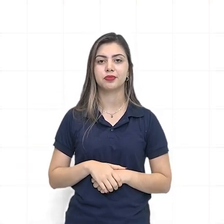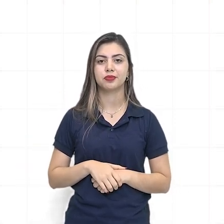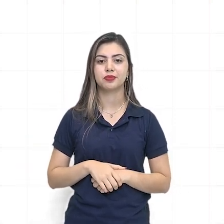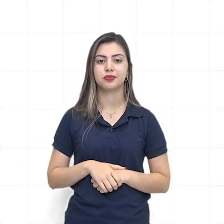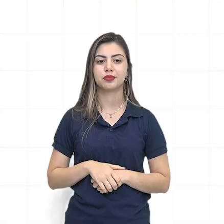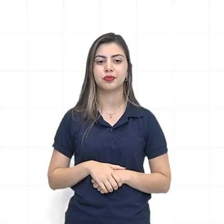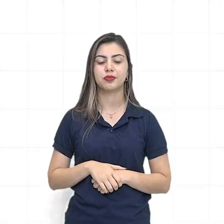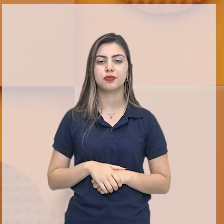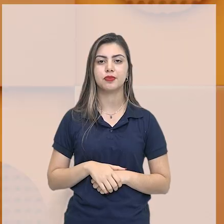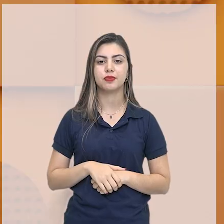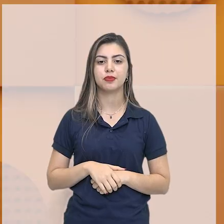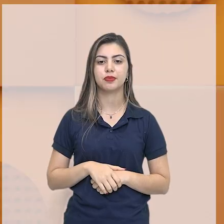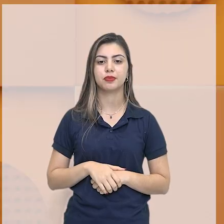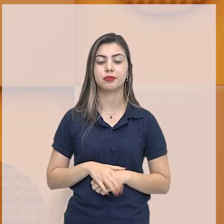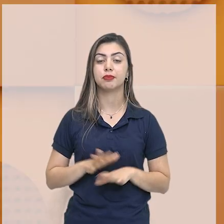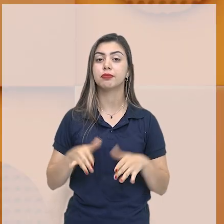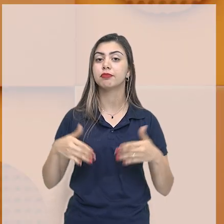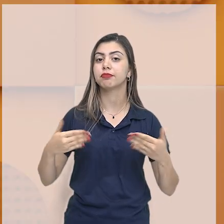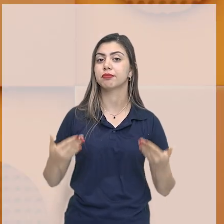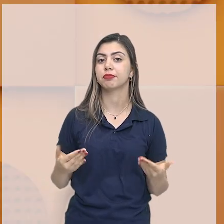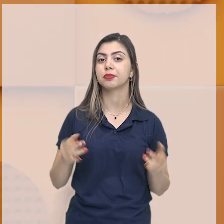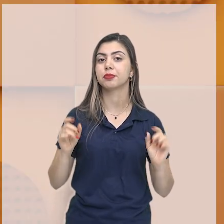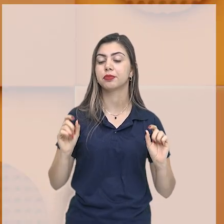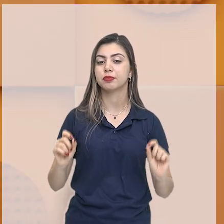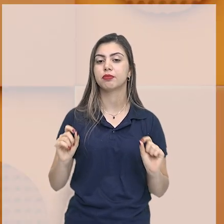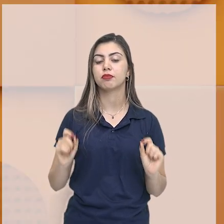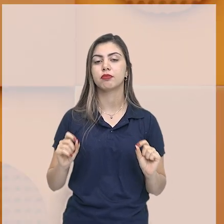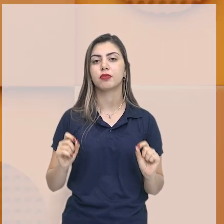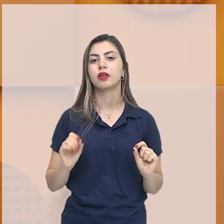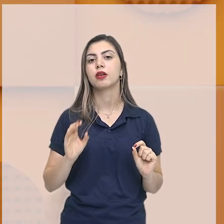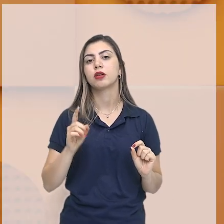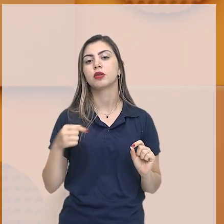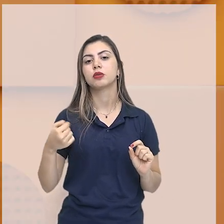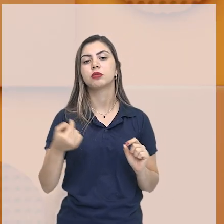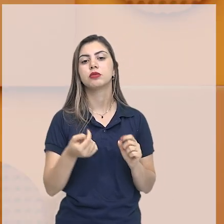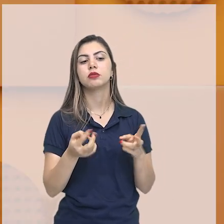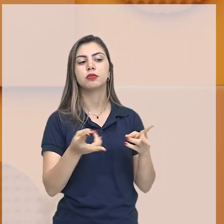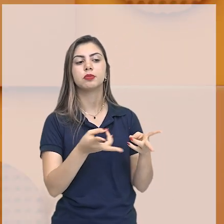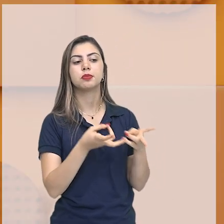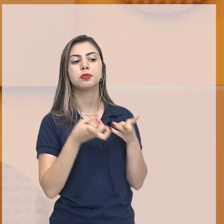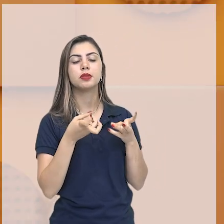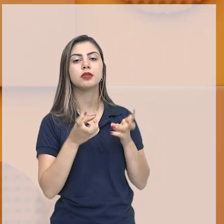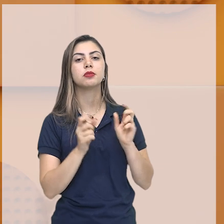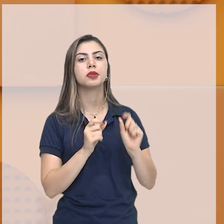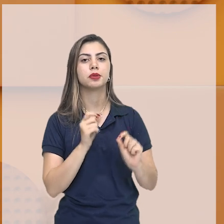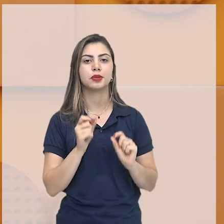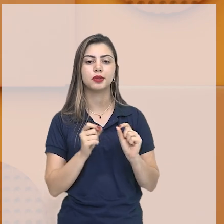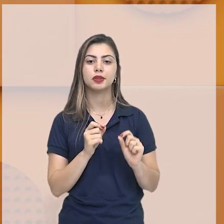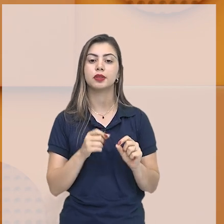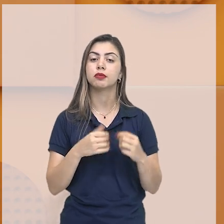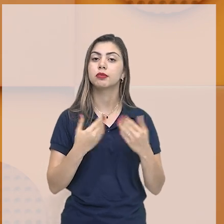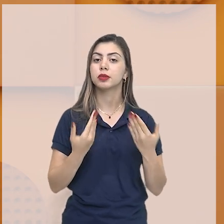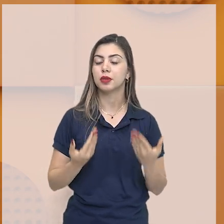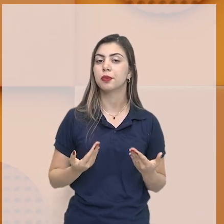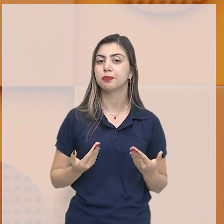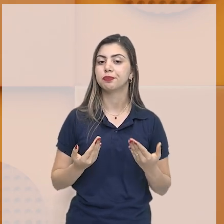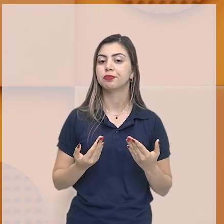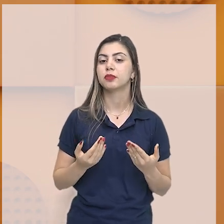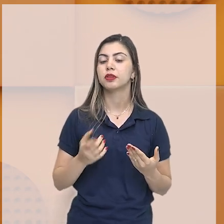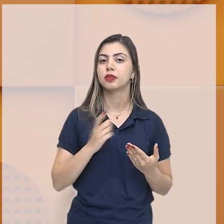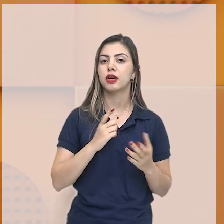dias atuais. Então, o que podemos perceber é justamente isso. Além